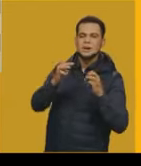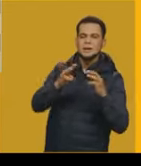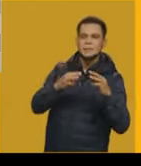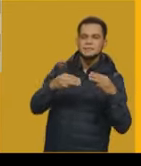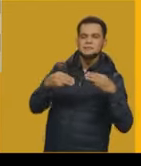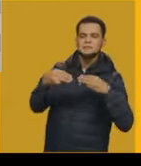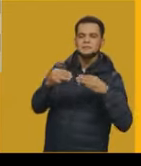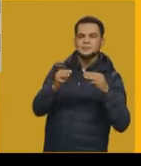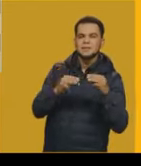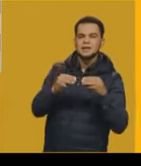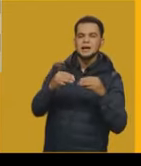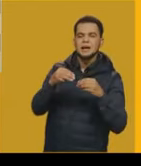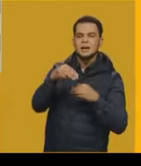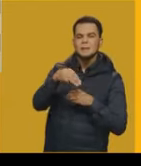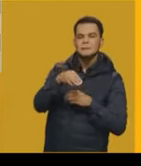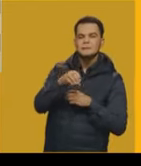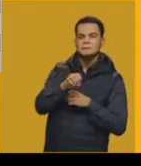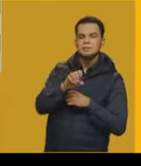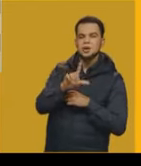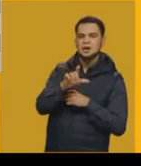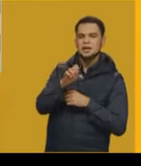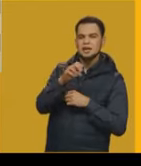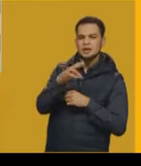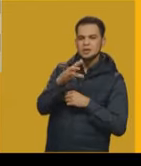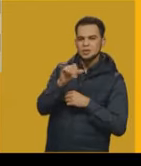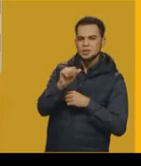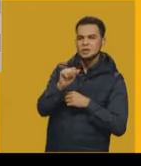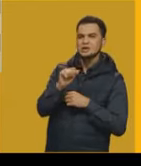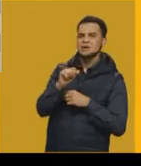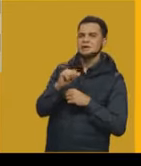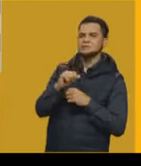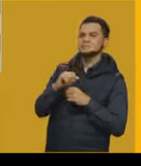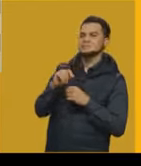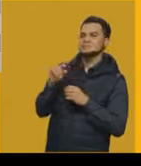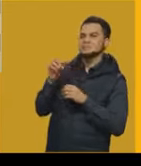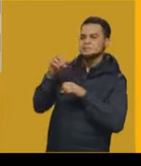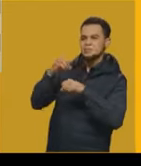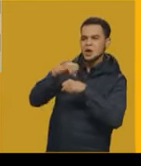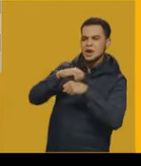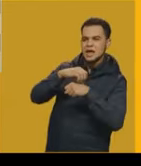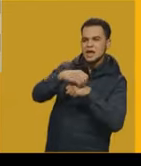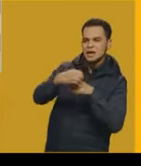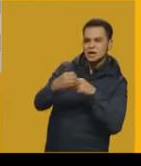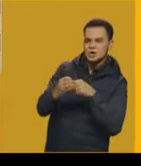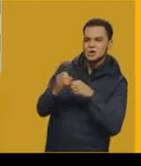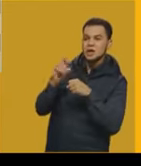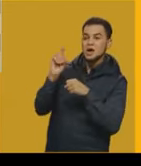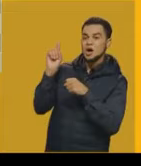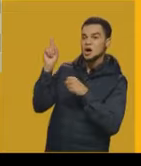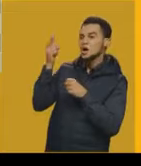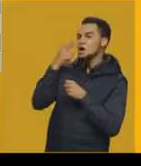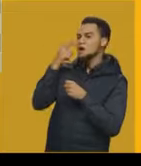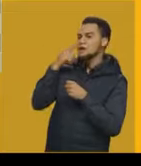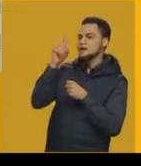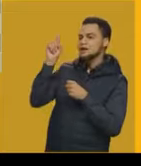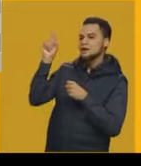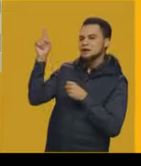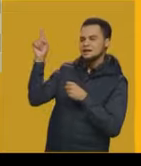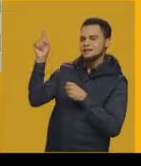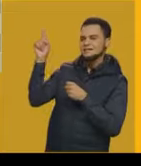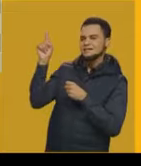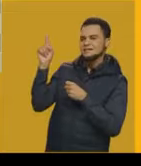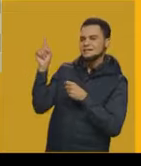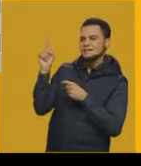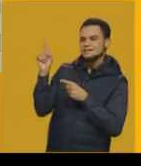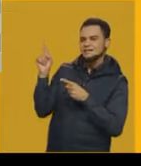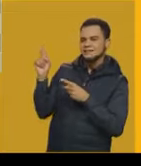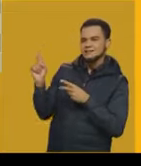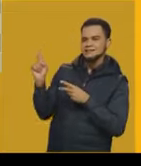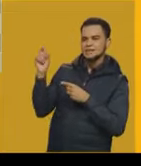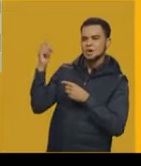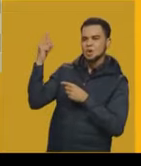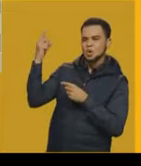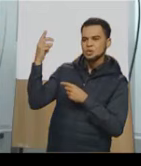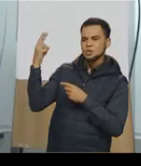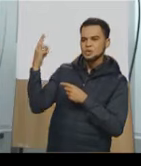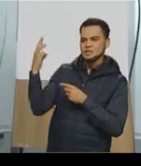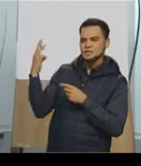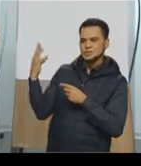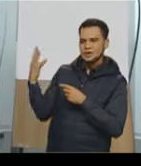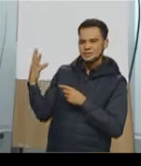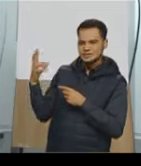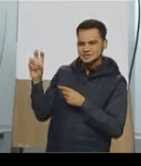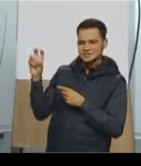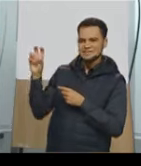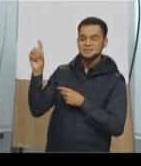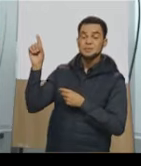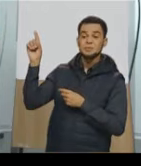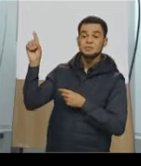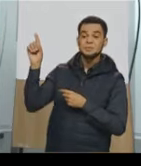quando eu tenho 1, et quando eu tenho 2, prop 3, but 4, pent 5. Depois